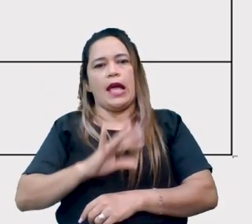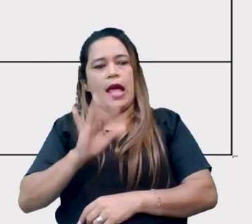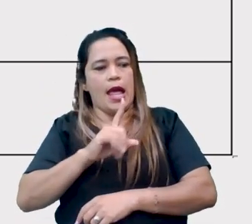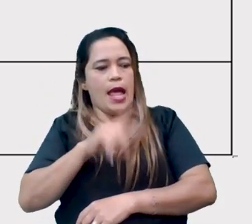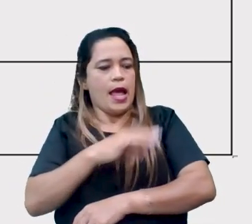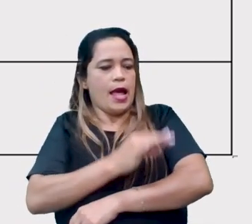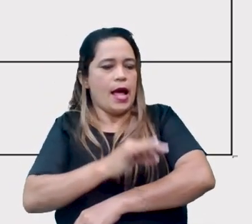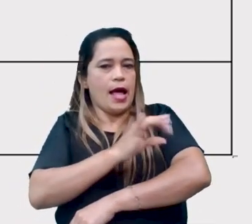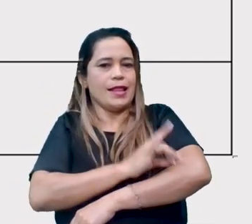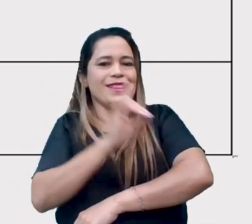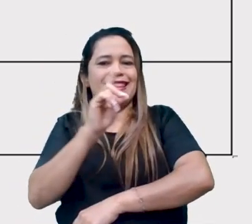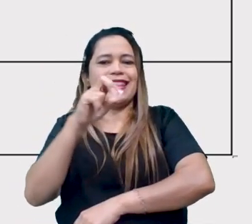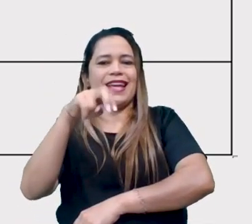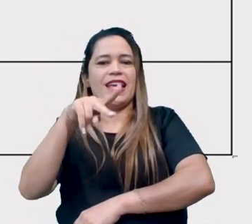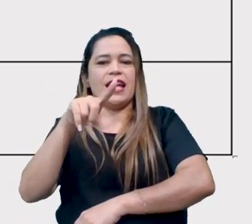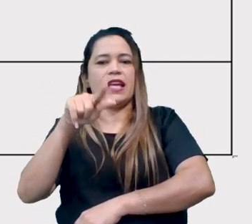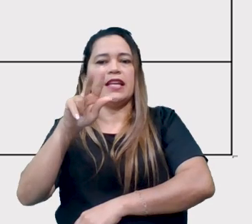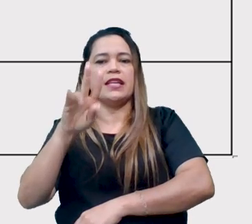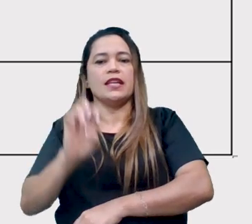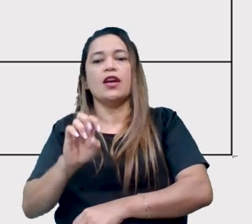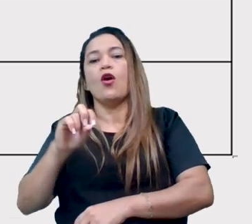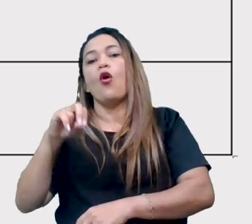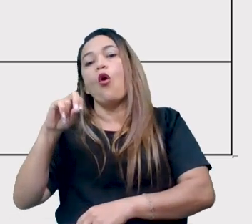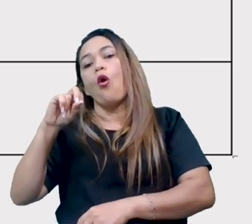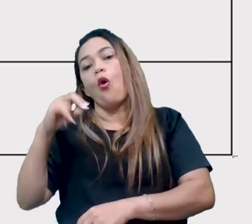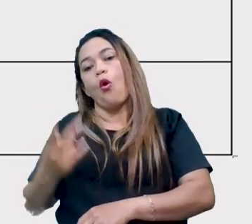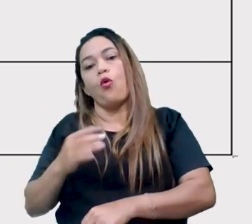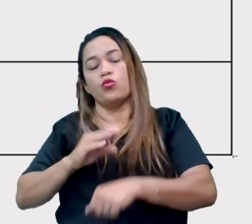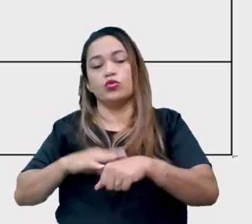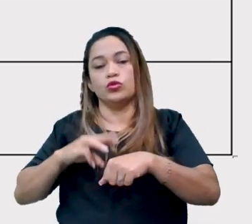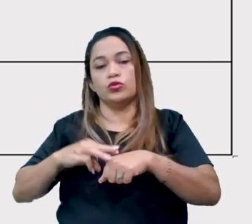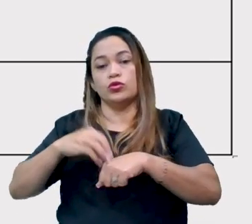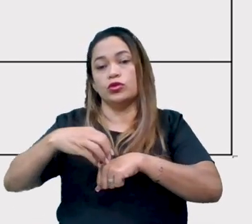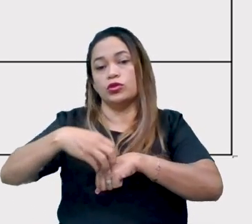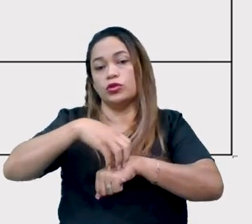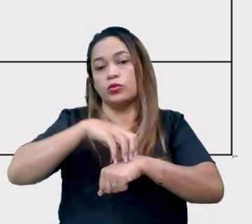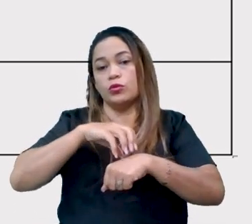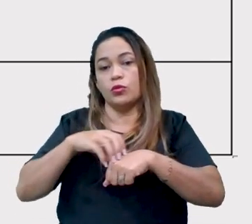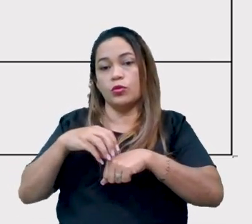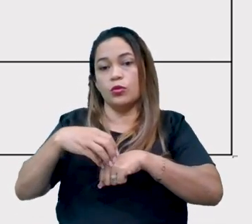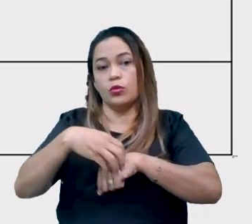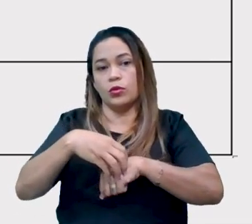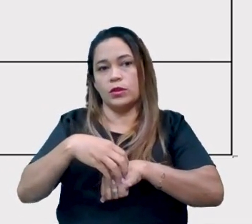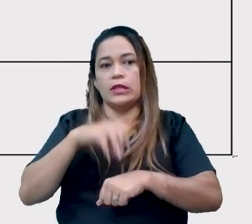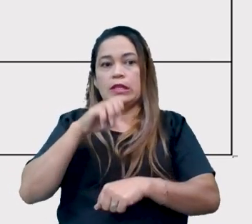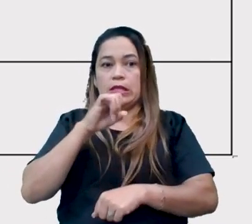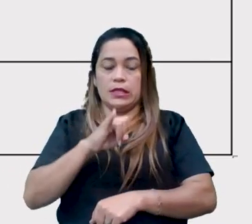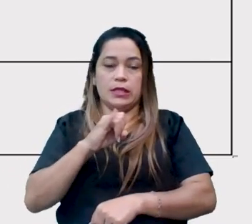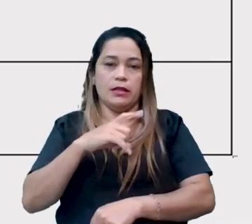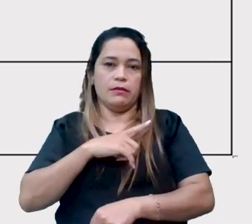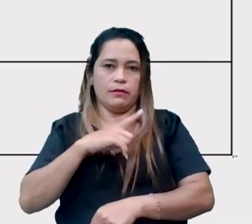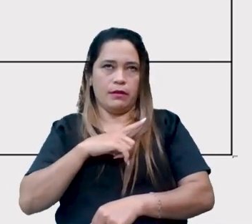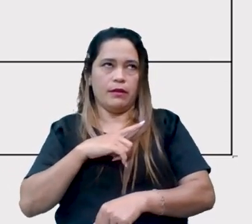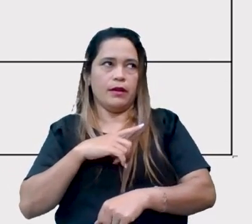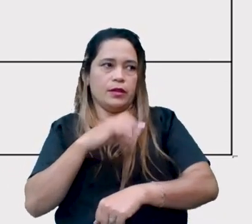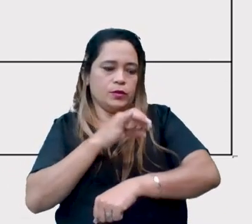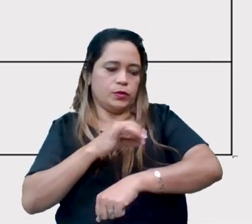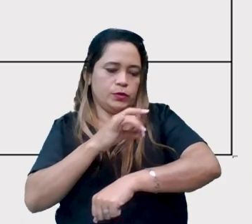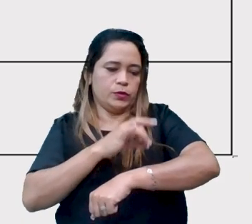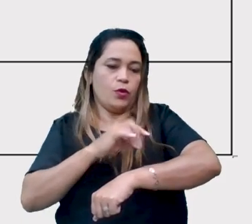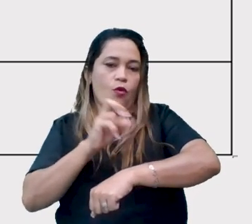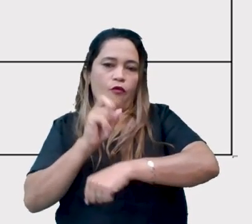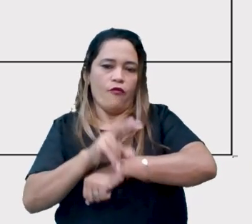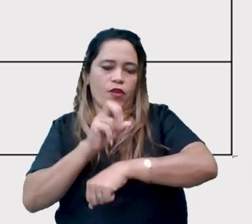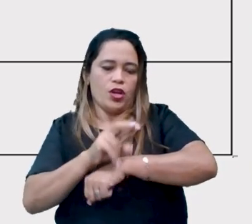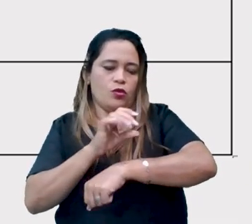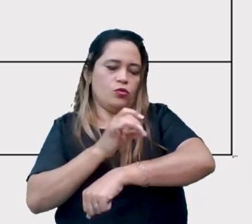caso? Saber qual vírus ele está carregando. Se ele carrega o vírus da dengue, eu vou desenvolver a dengue. Agora, se esse mosquito está carregando o